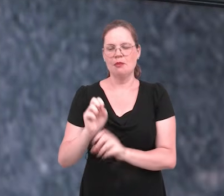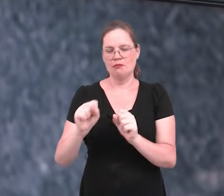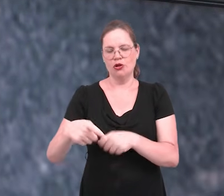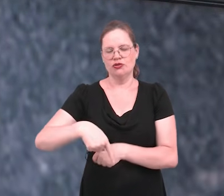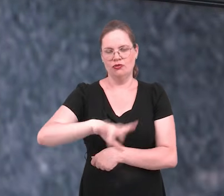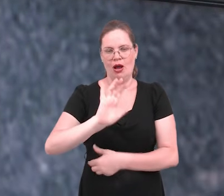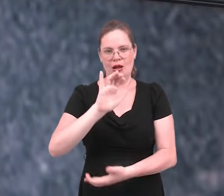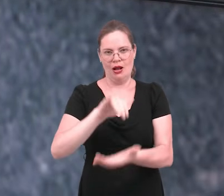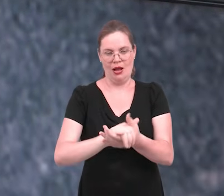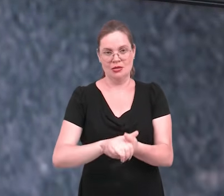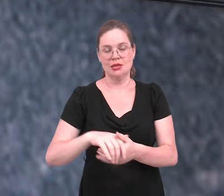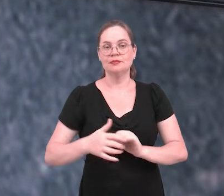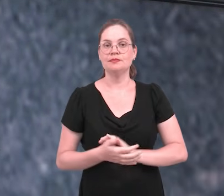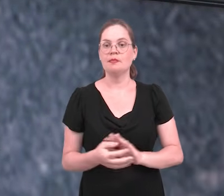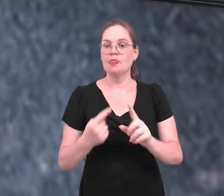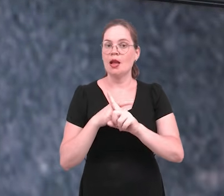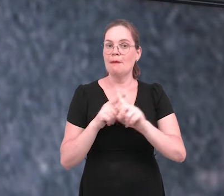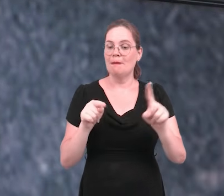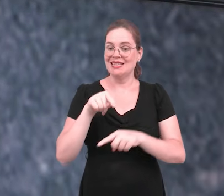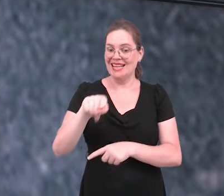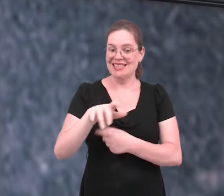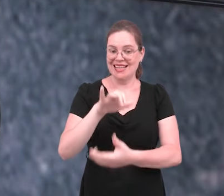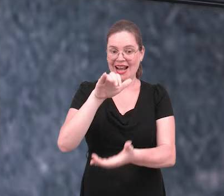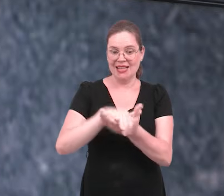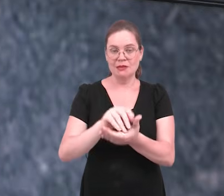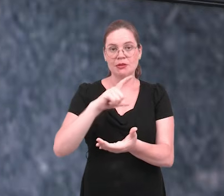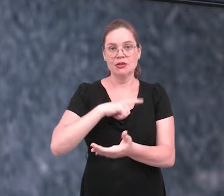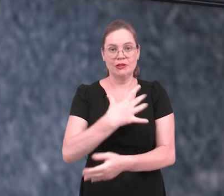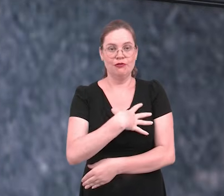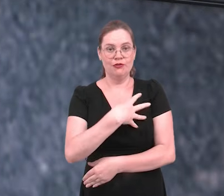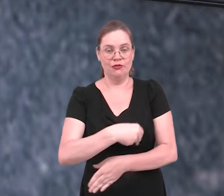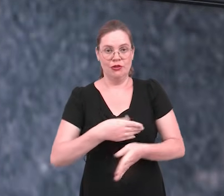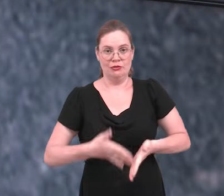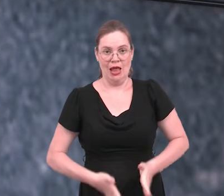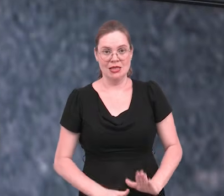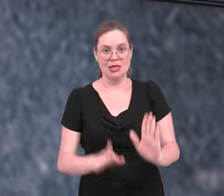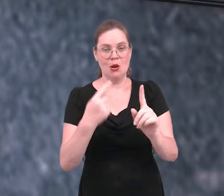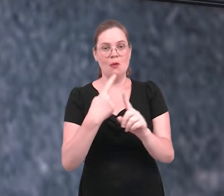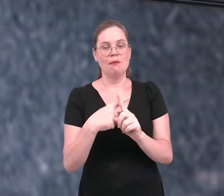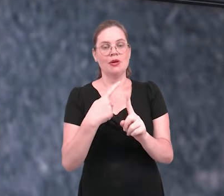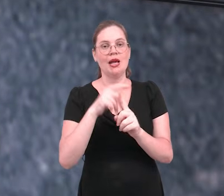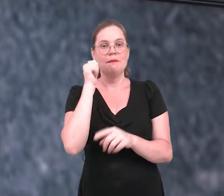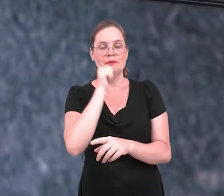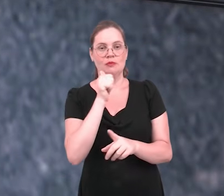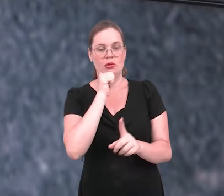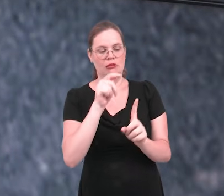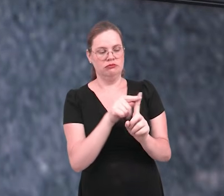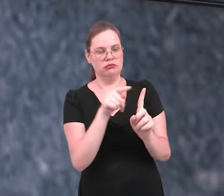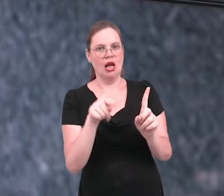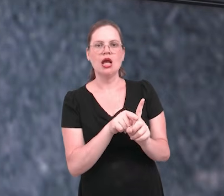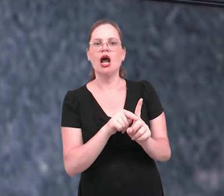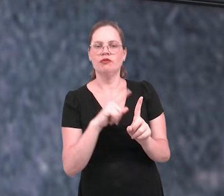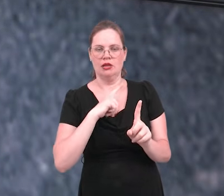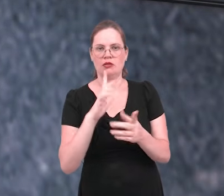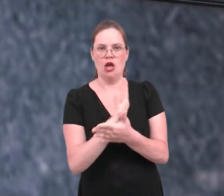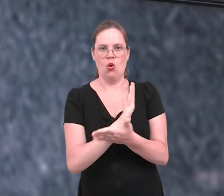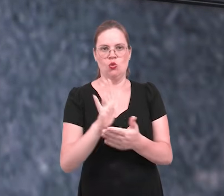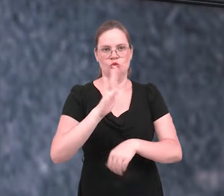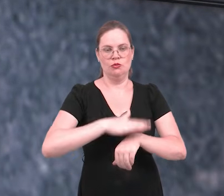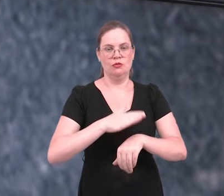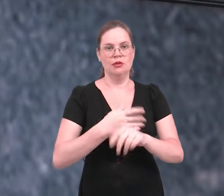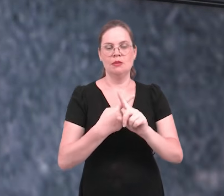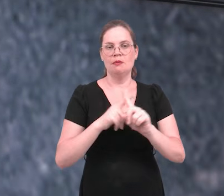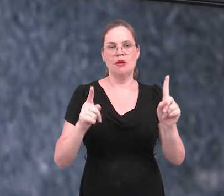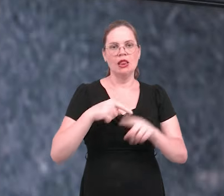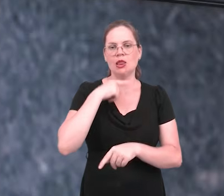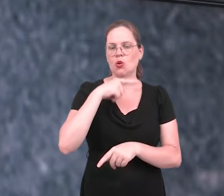Catarina. O fato é que desse casamento vieram alguns filhos. Ela ficou grávida algumas vezes, mas ela não